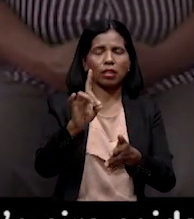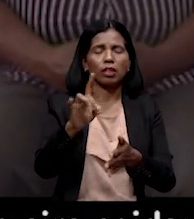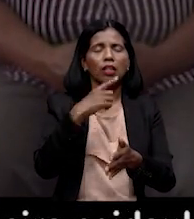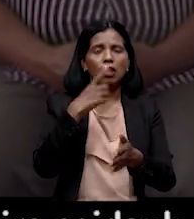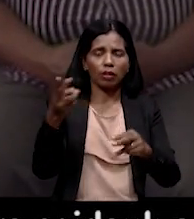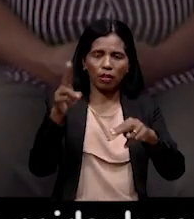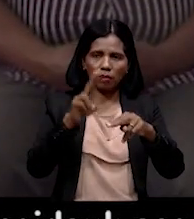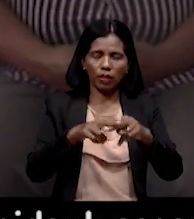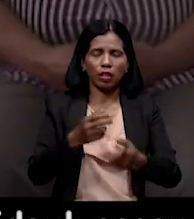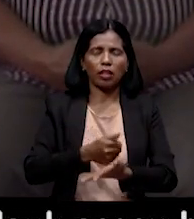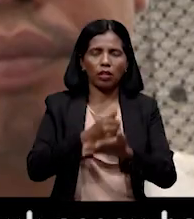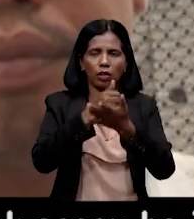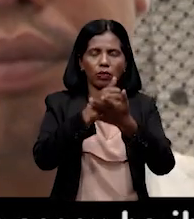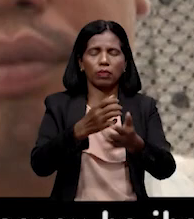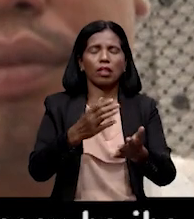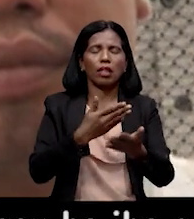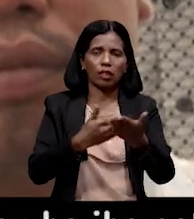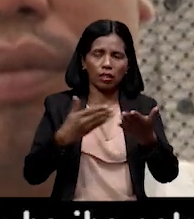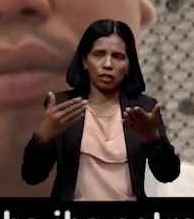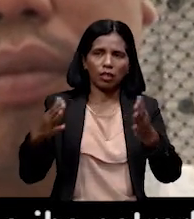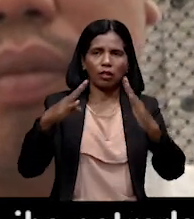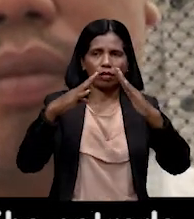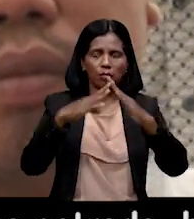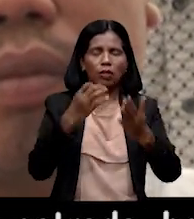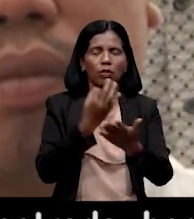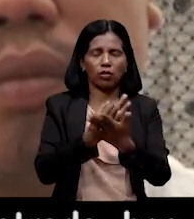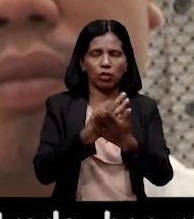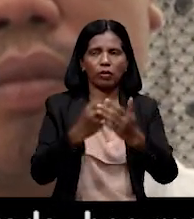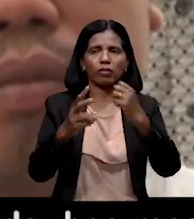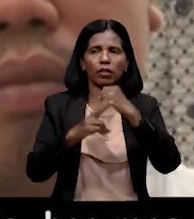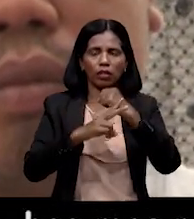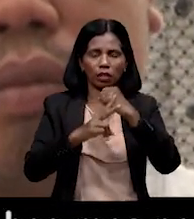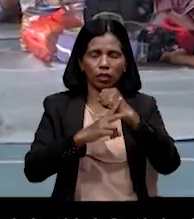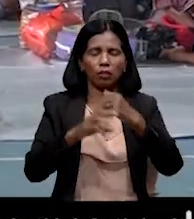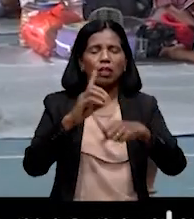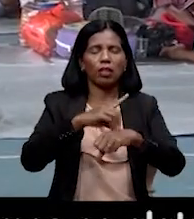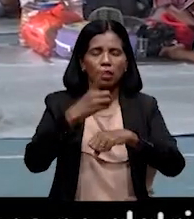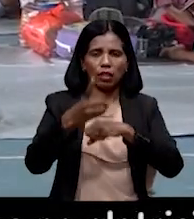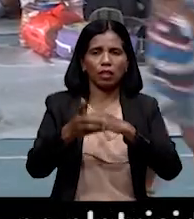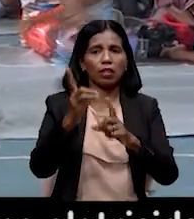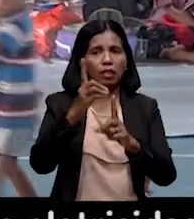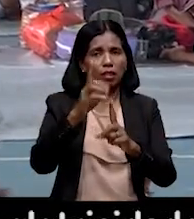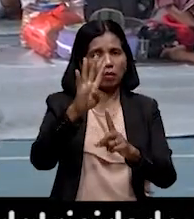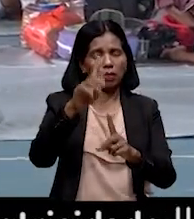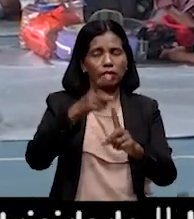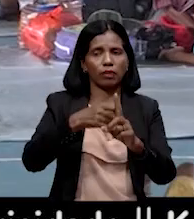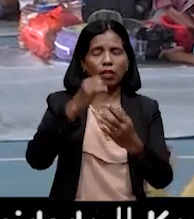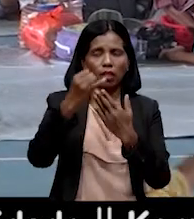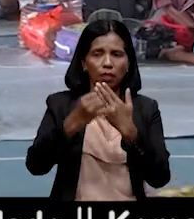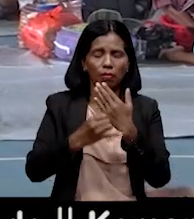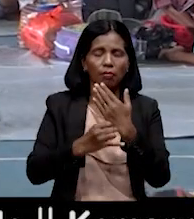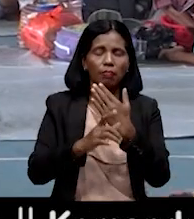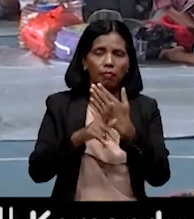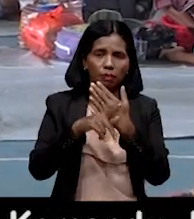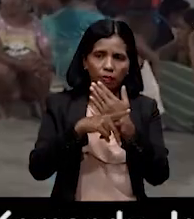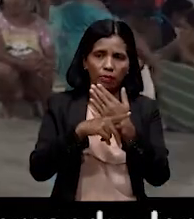tem apoio material construção no orçamento para vítima inundação e a Loronhat Fulan Abril Tina Rihurua Rono Loresin Ida. Também